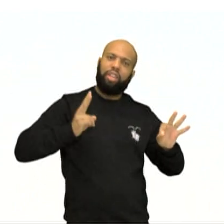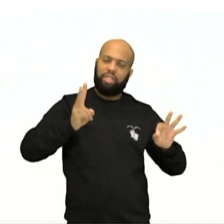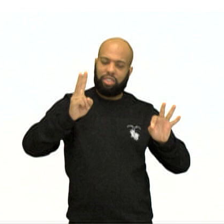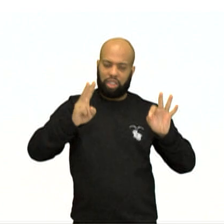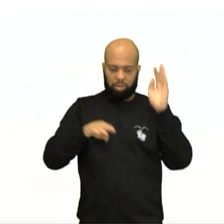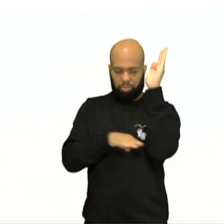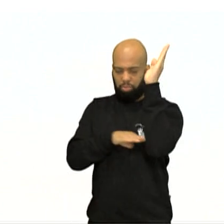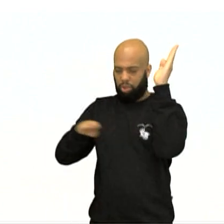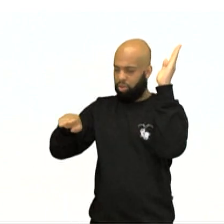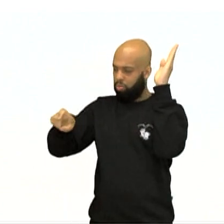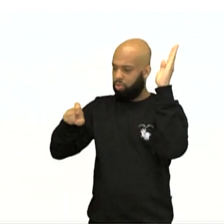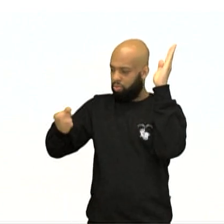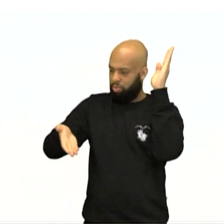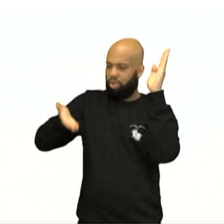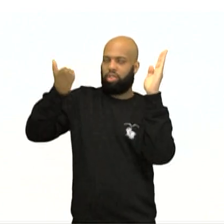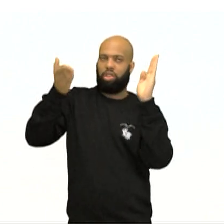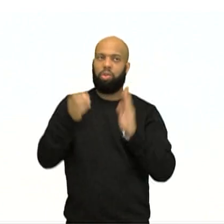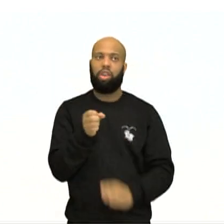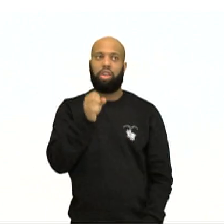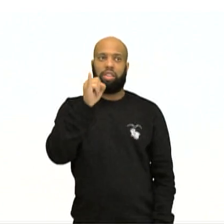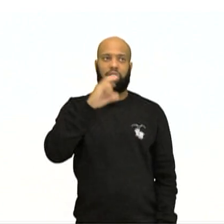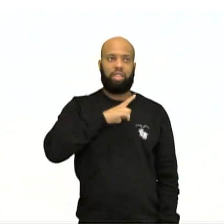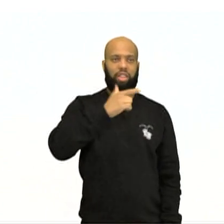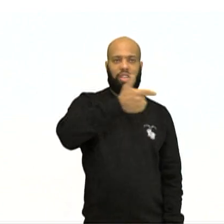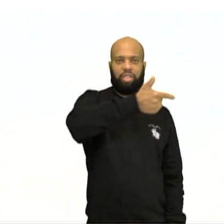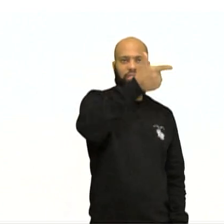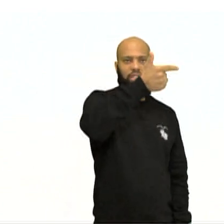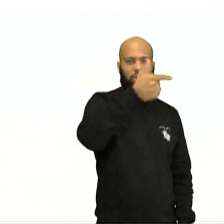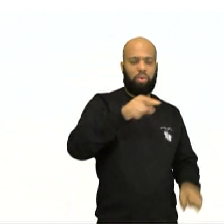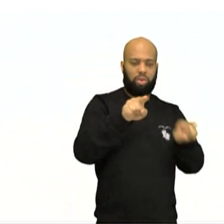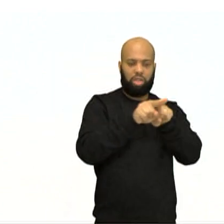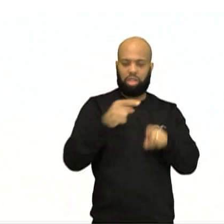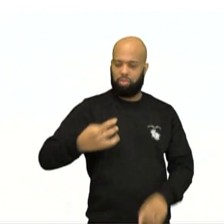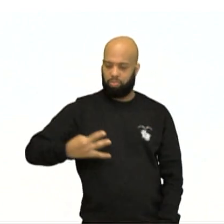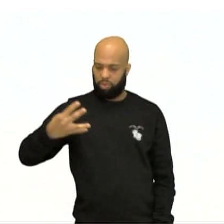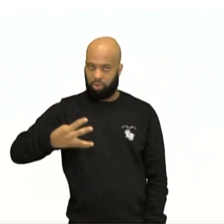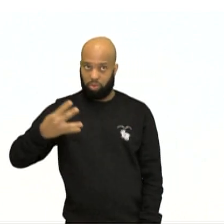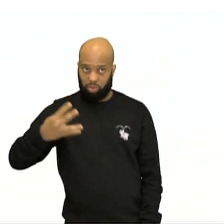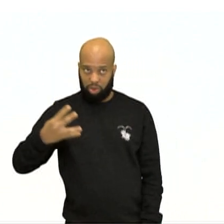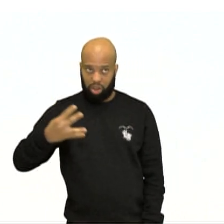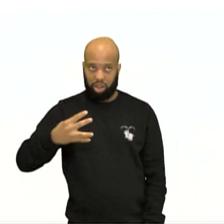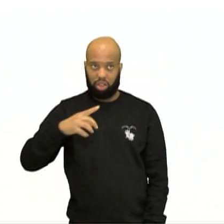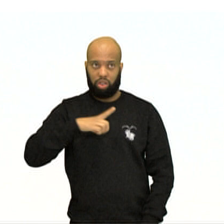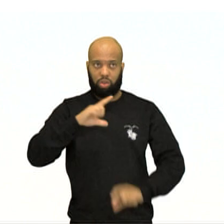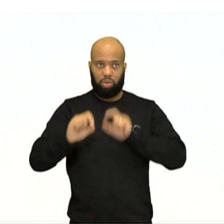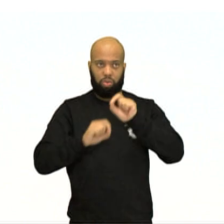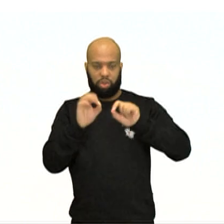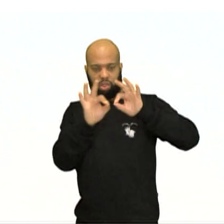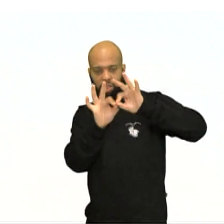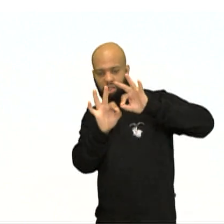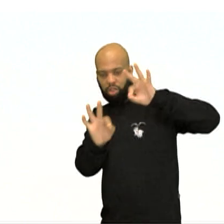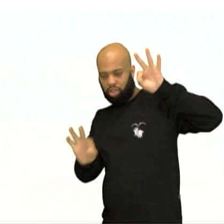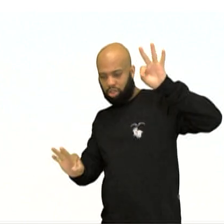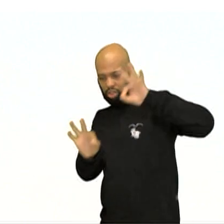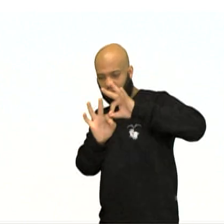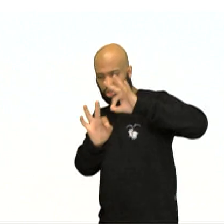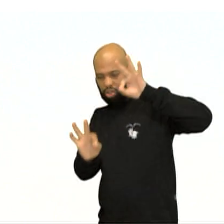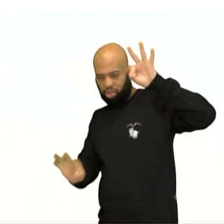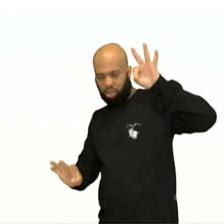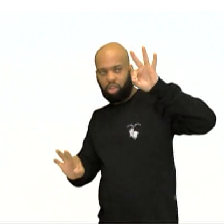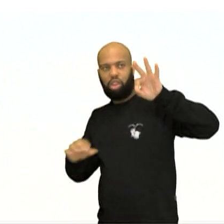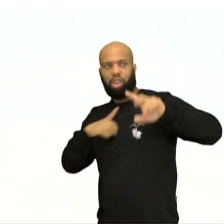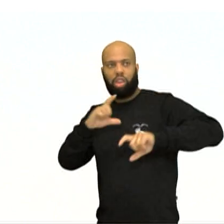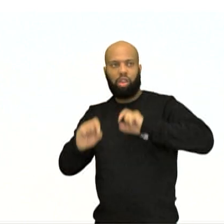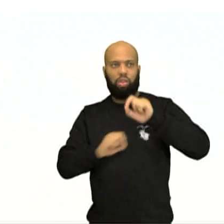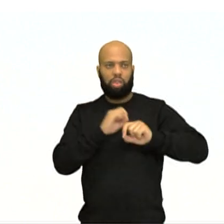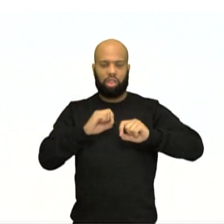eu projetar os ângulos que estão no segundo e no quarto quadrante sobre essa reta tangente, eu terei a projeção para baixo do